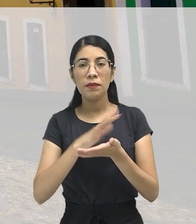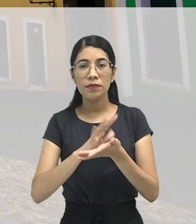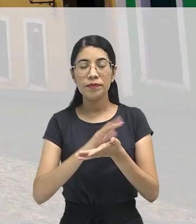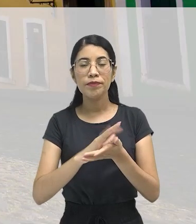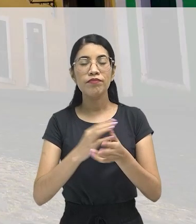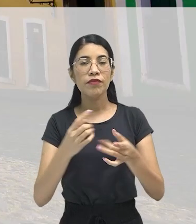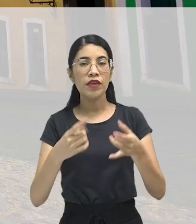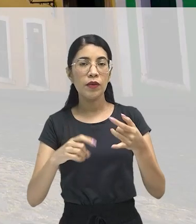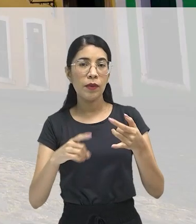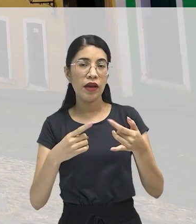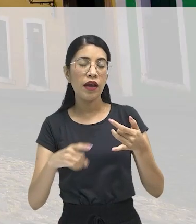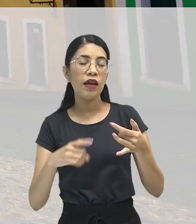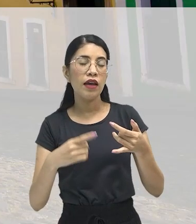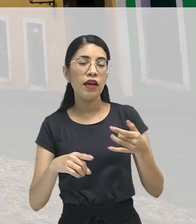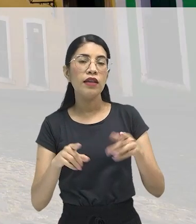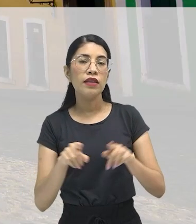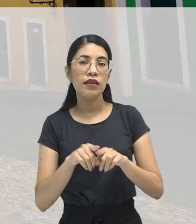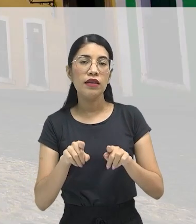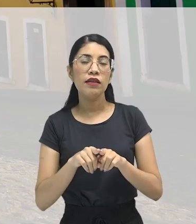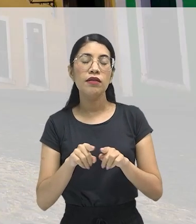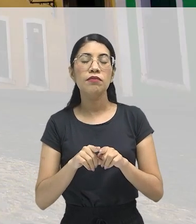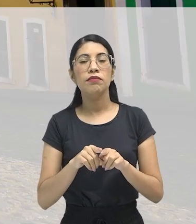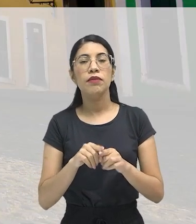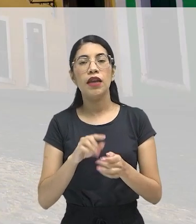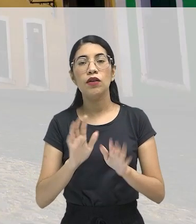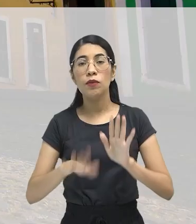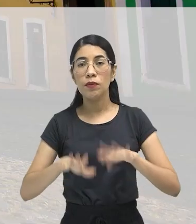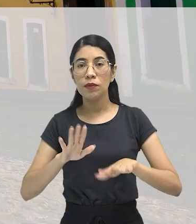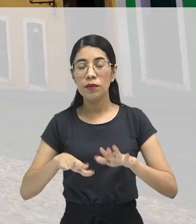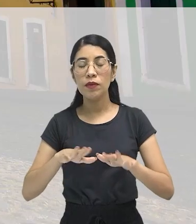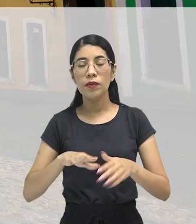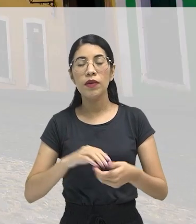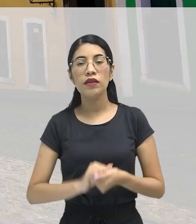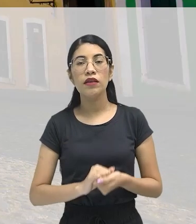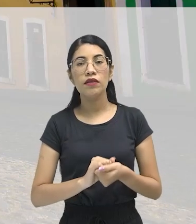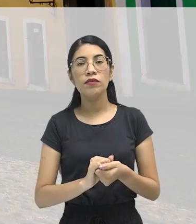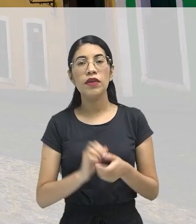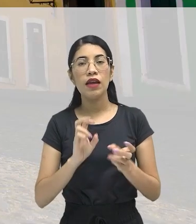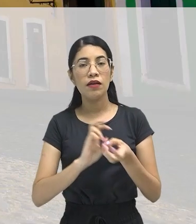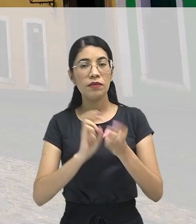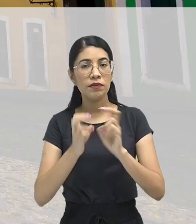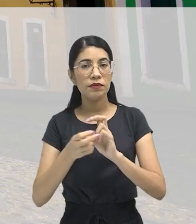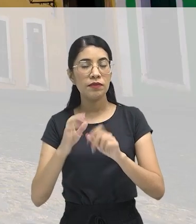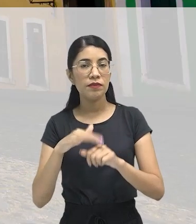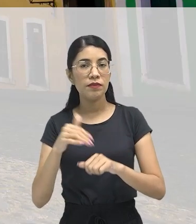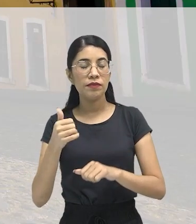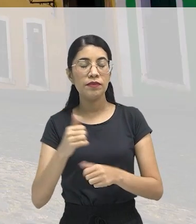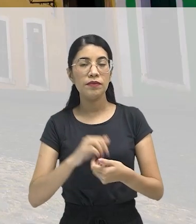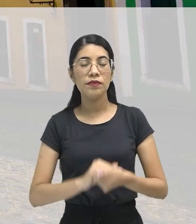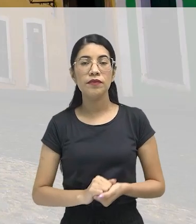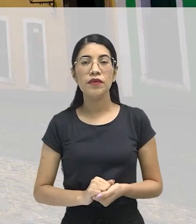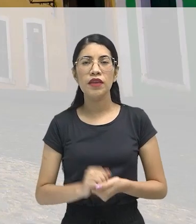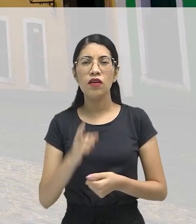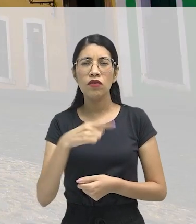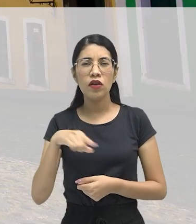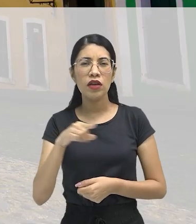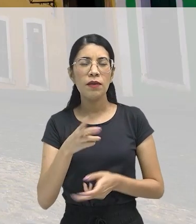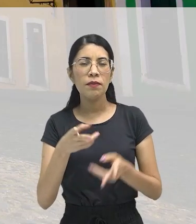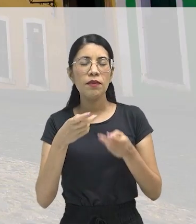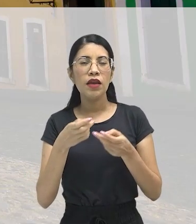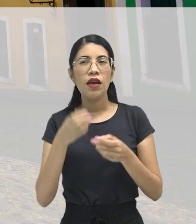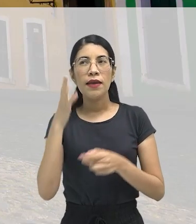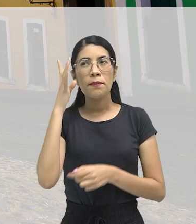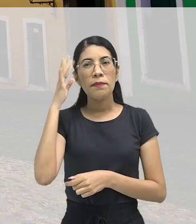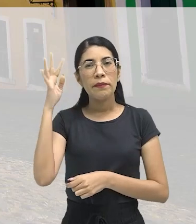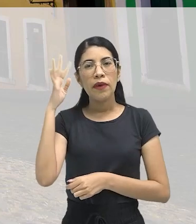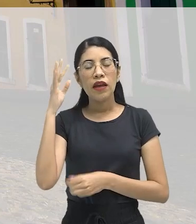dar embalo, né, a esse jogo de capoeira. É bem interessante, né? E aí, vocês conseguem